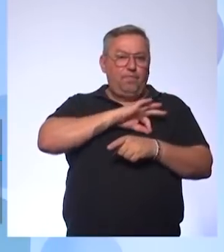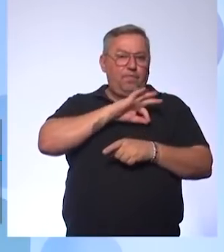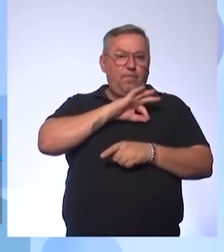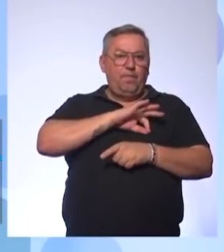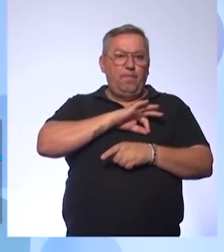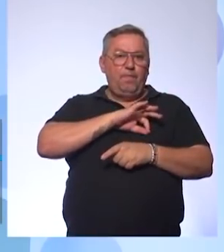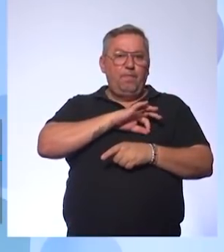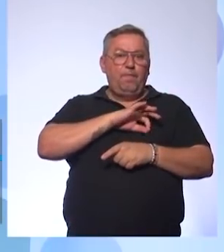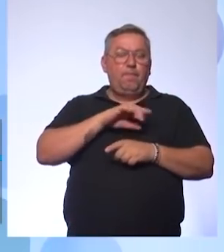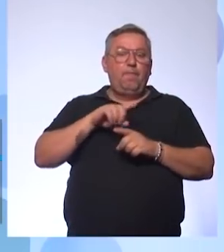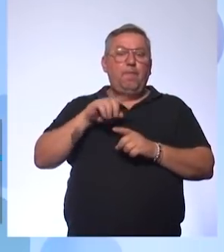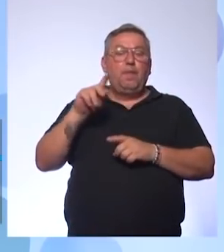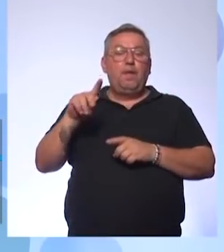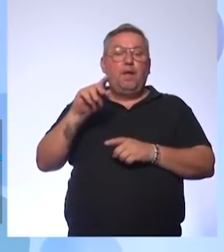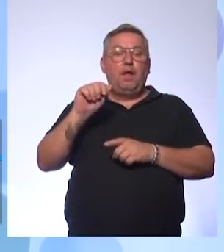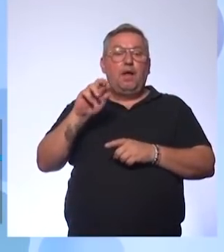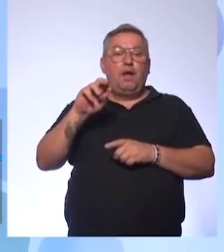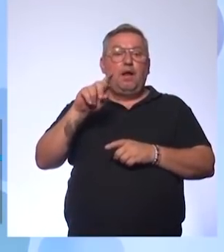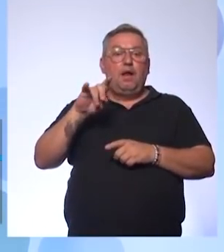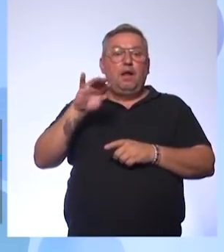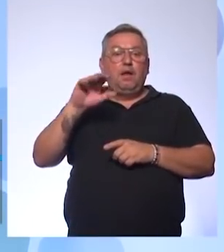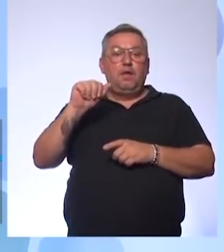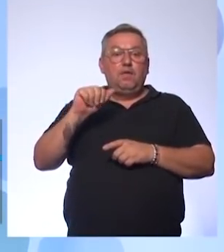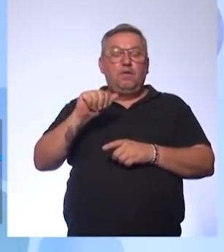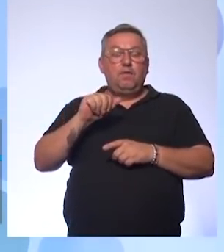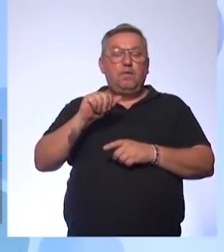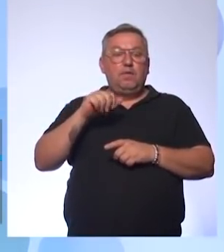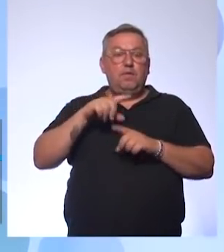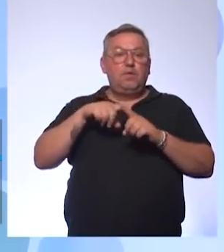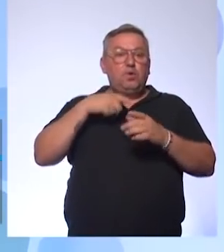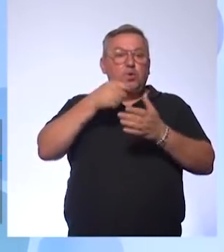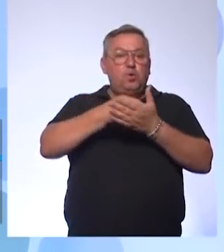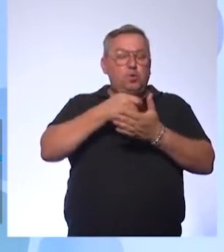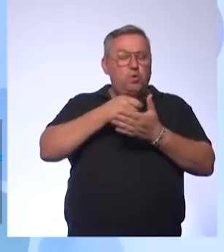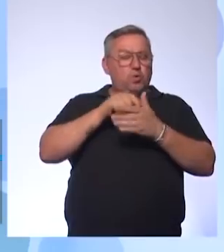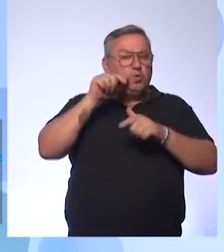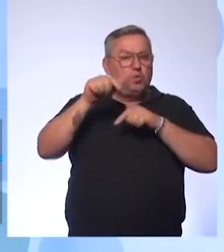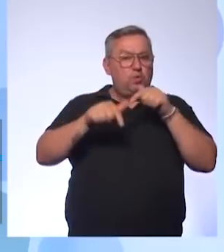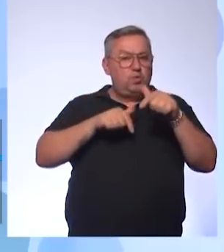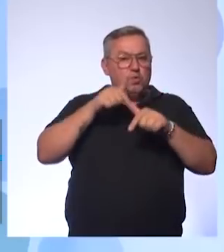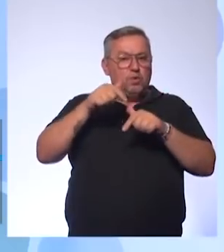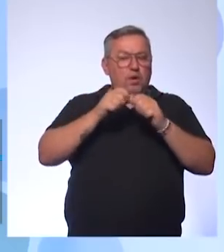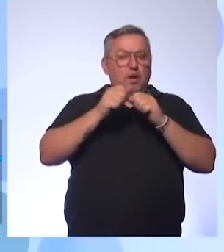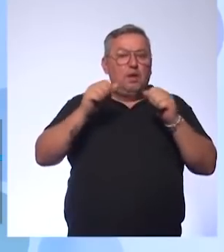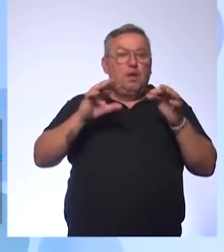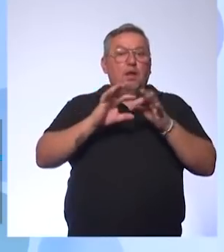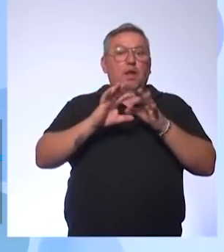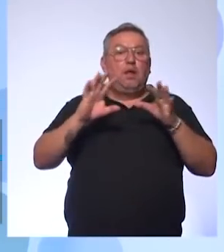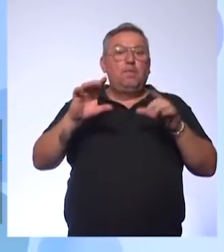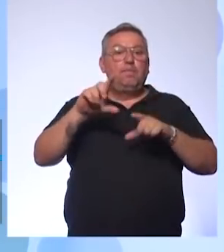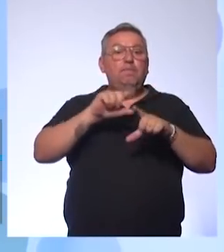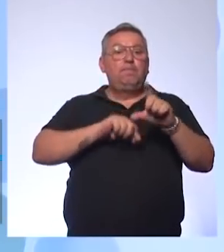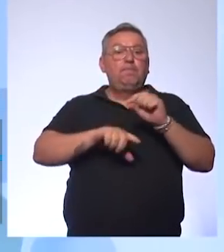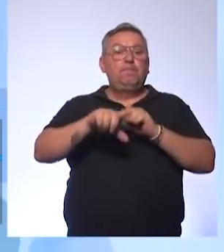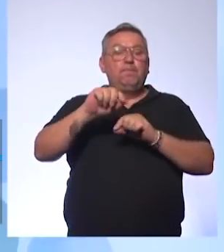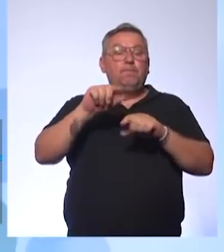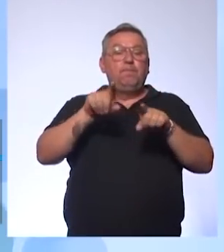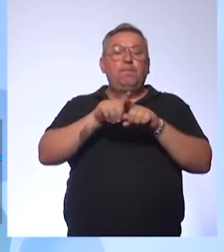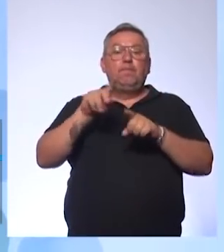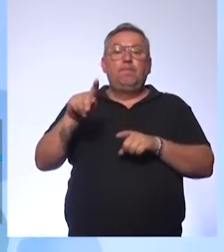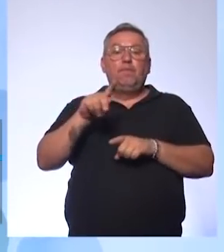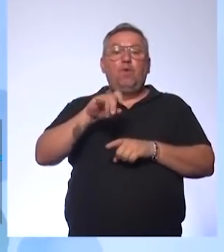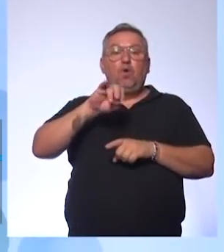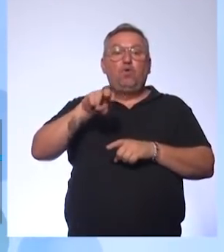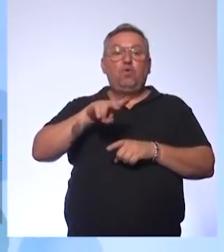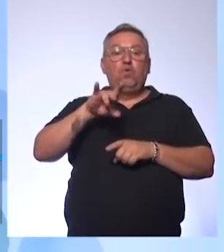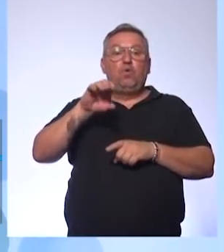pro Arleide, exploração da força de trabalho, obrigada a trabalhar sem liberdade de escolha. Professor Júlio